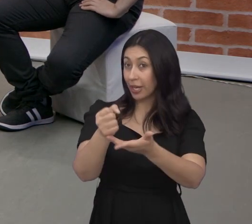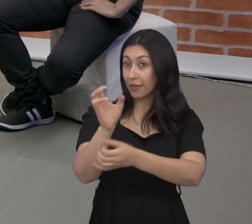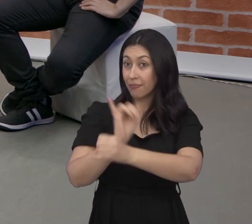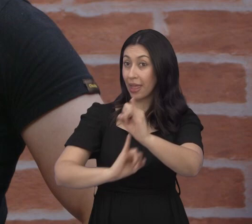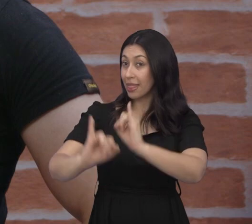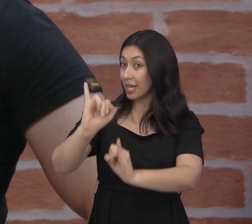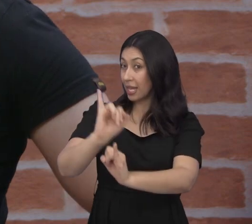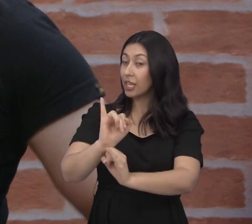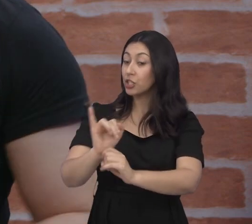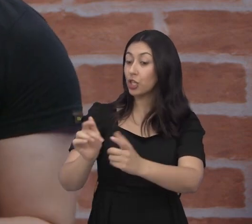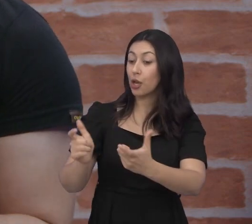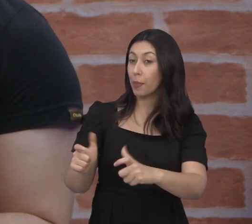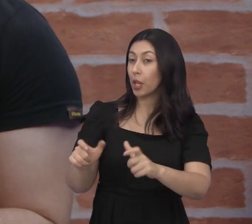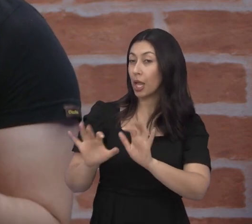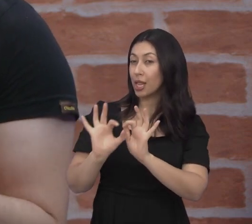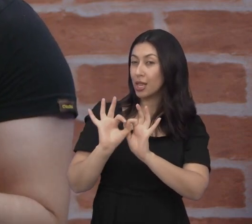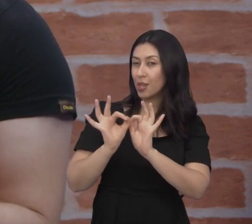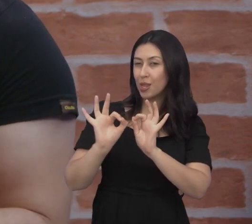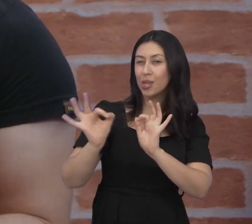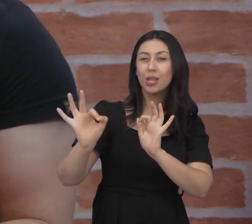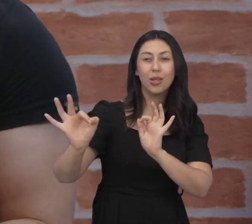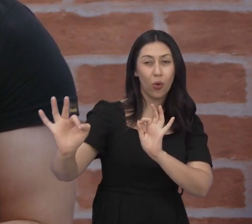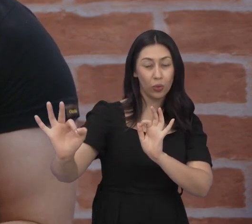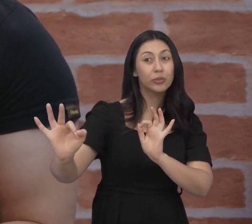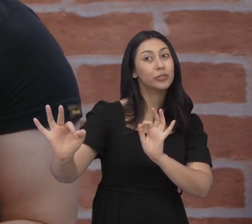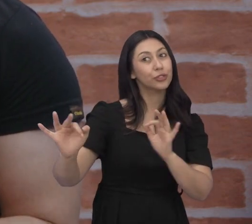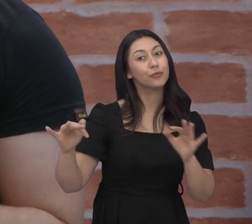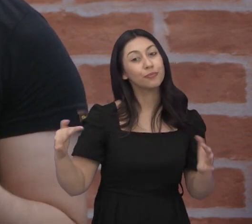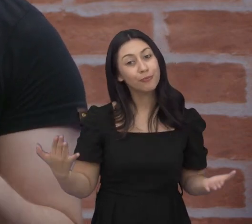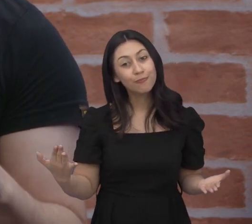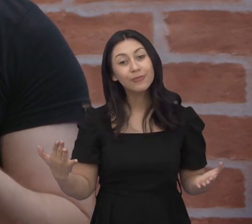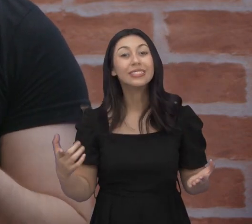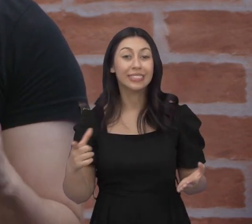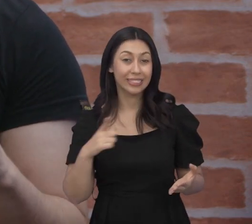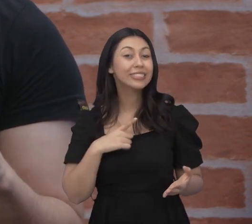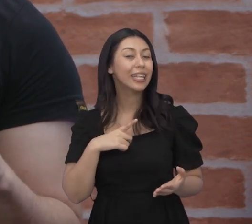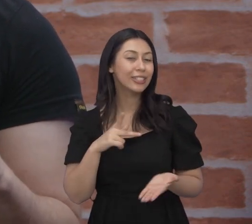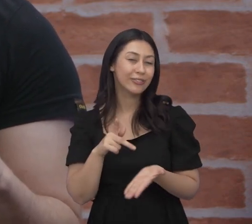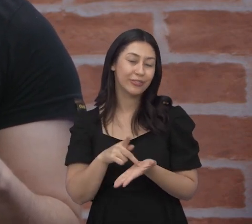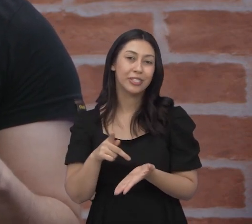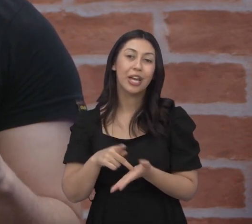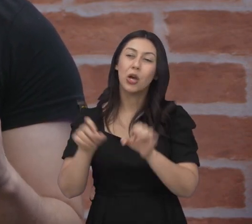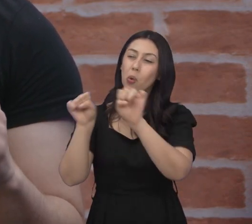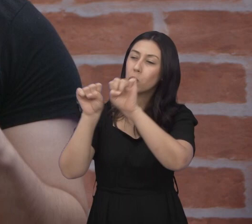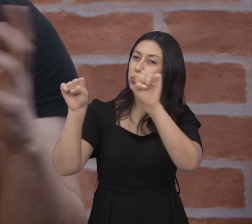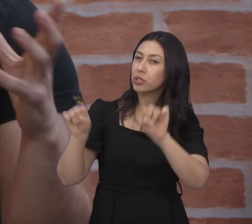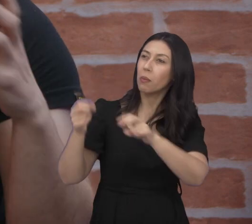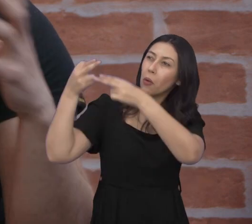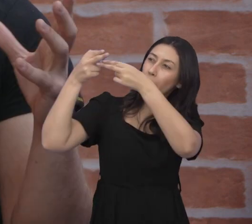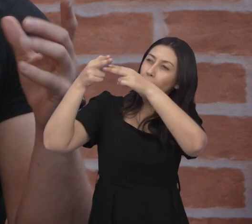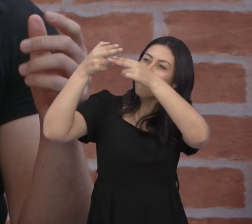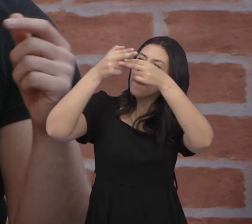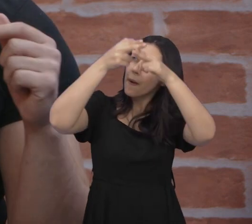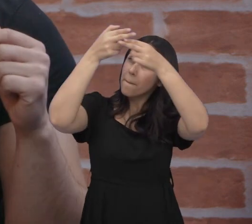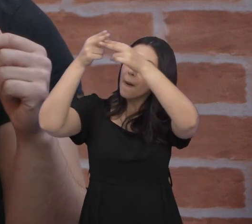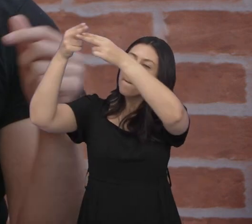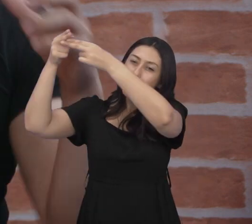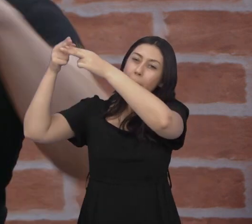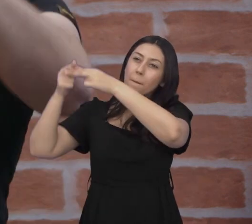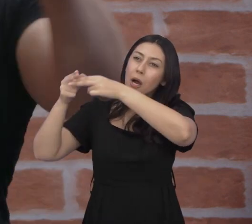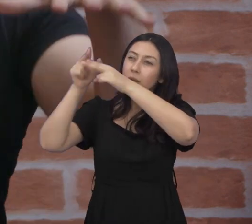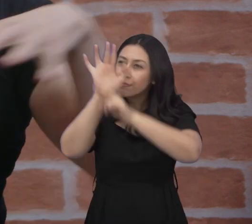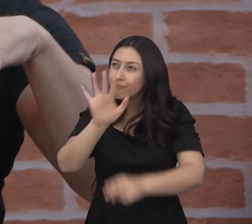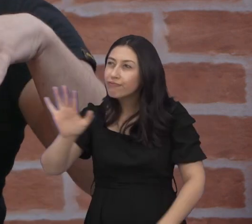para lugares onde não tem muito sinal, né? Isso. Então, a Starlink tem mesmo esse sistema de vários pequenos satélites